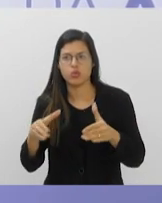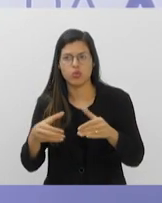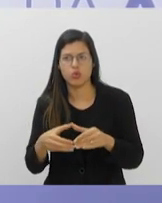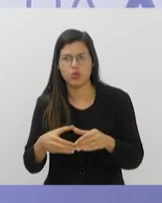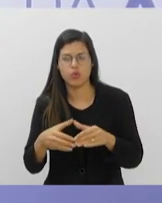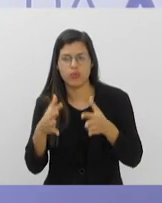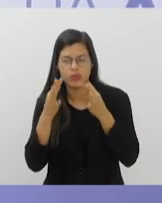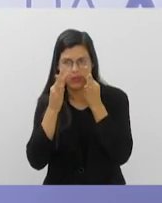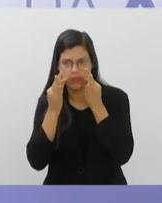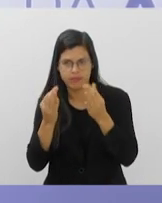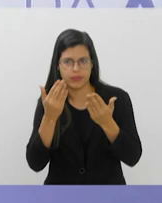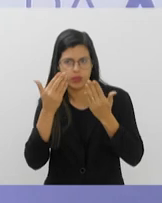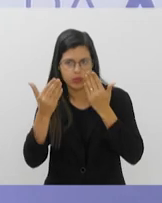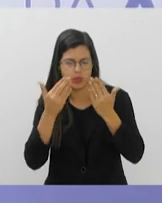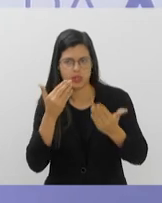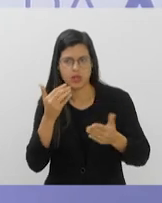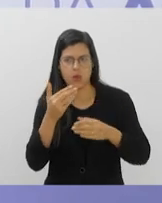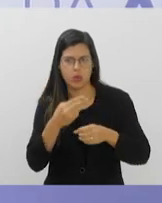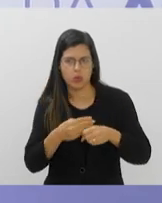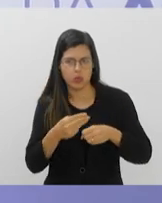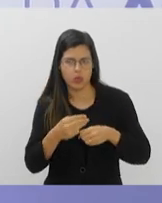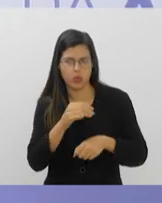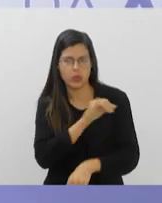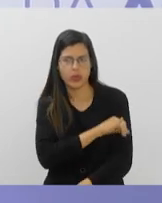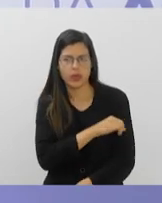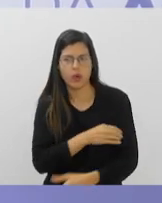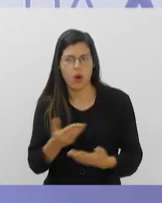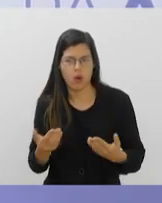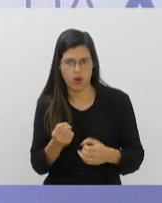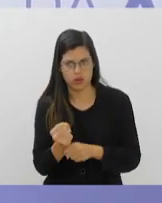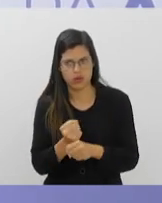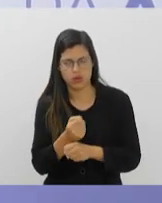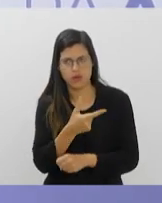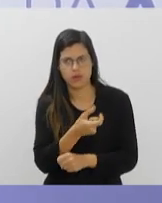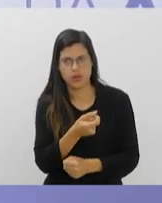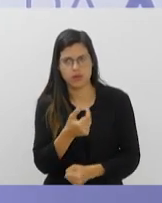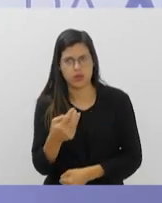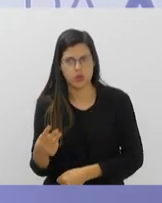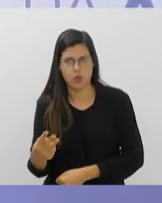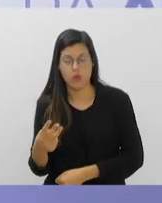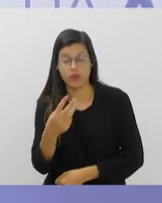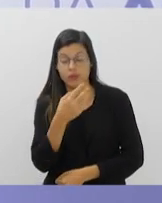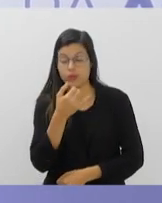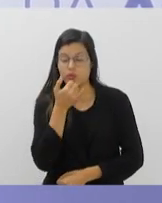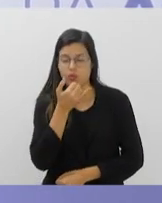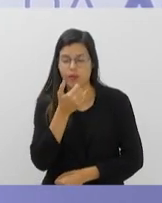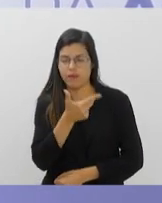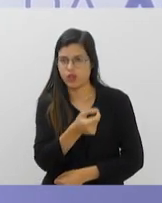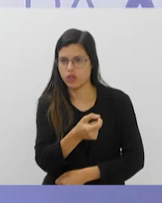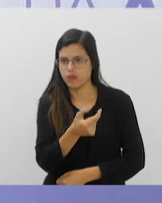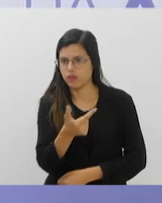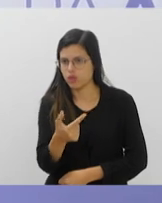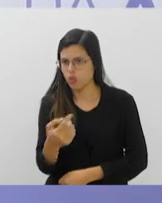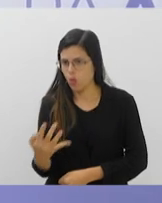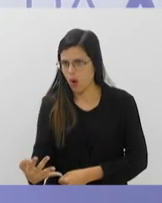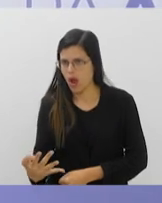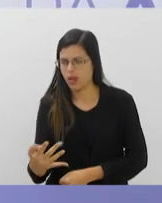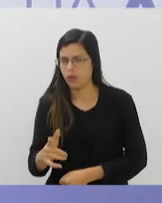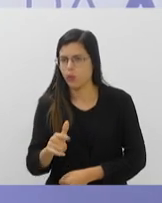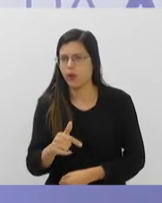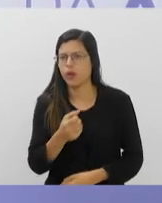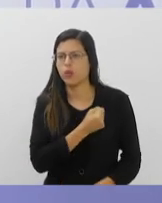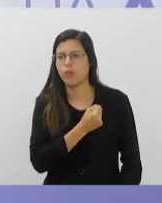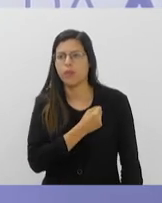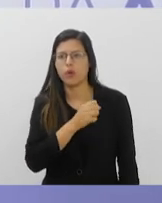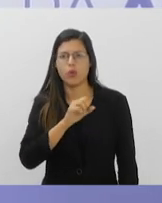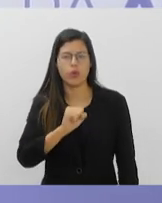do Rio de Janeiro né pros municípios agora 2024 é o é a deliberação número